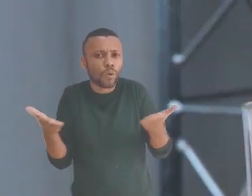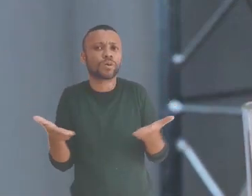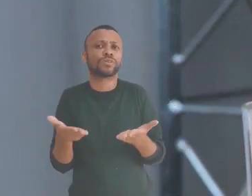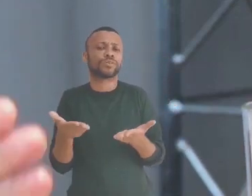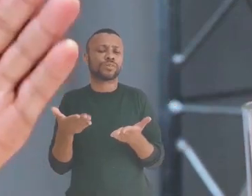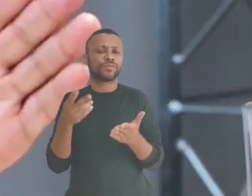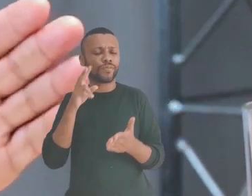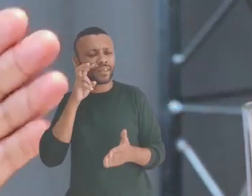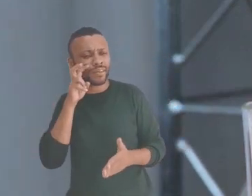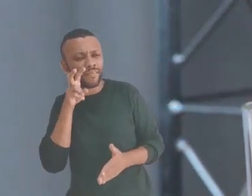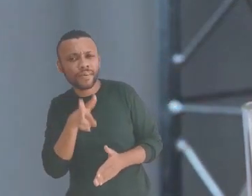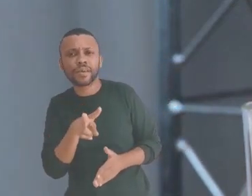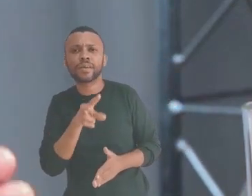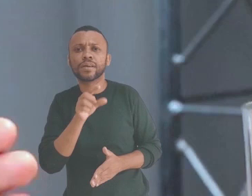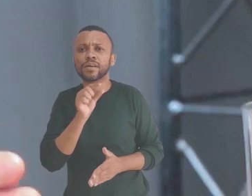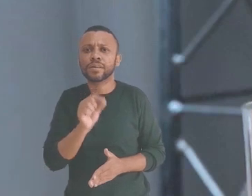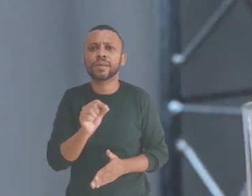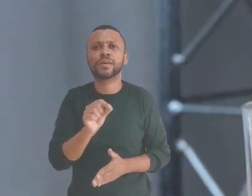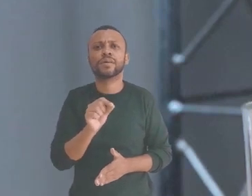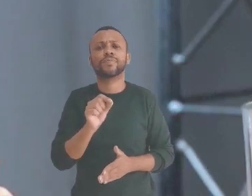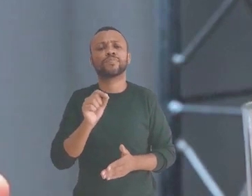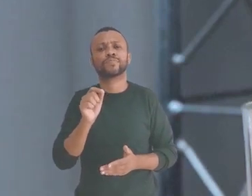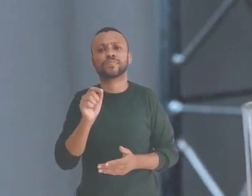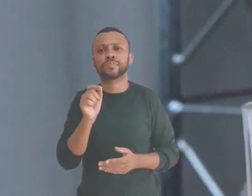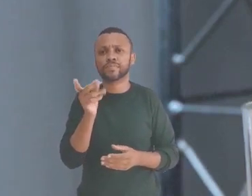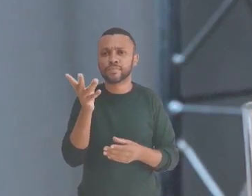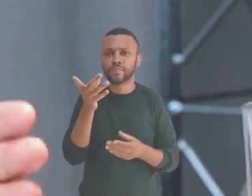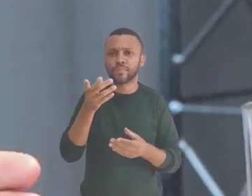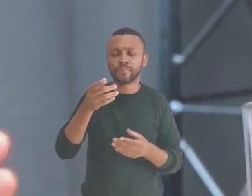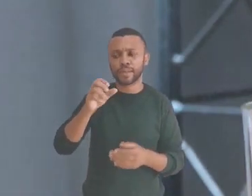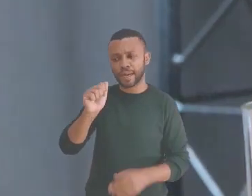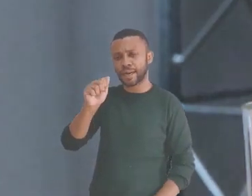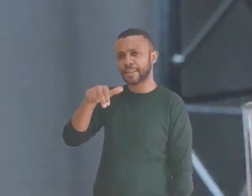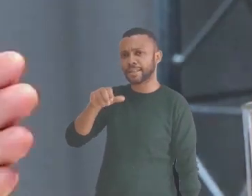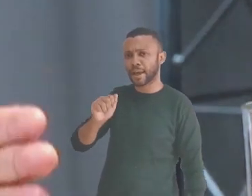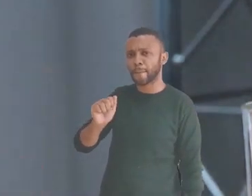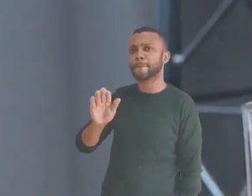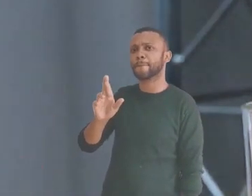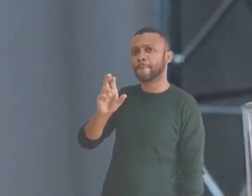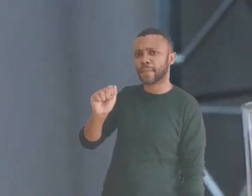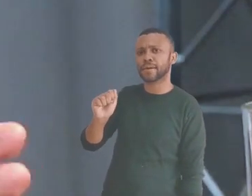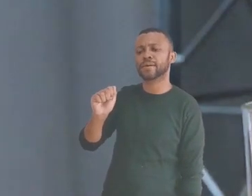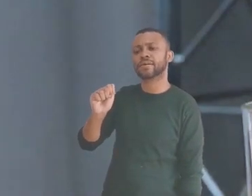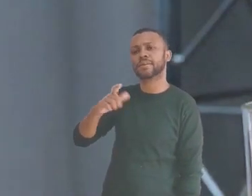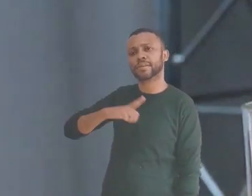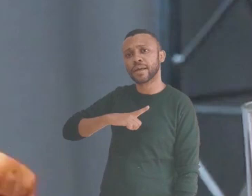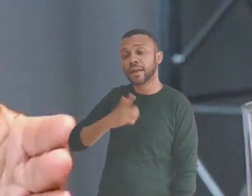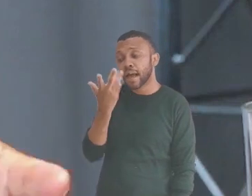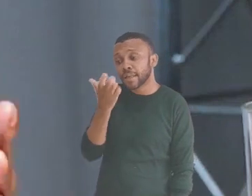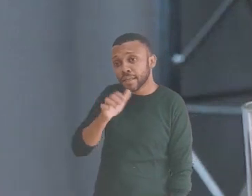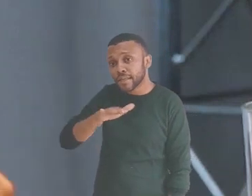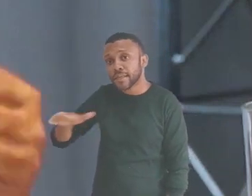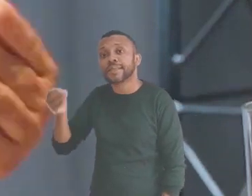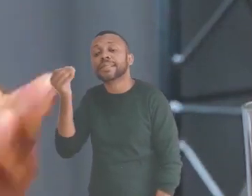hoje a Associação do Nanismo, a ANABRA, tem a presidenta Kênia, que procura